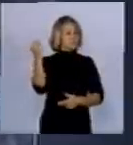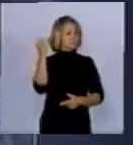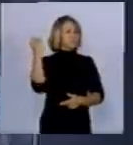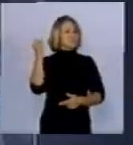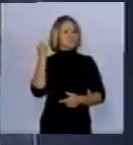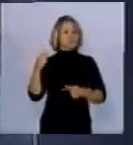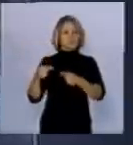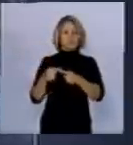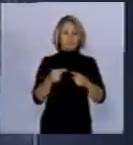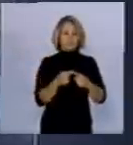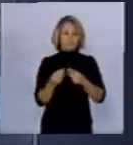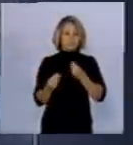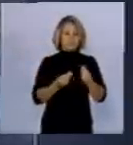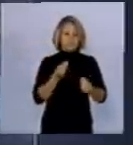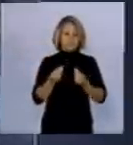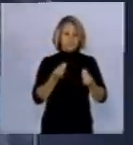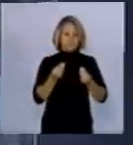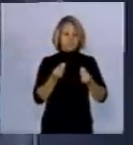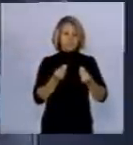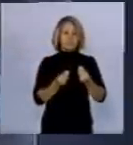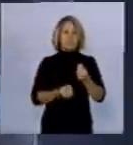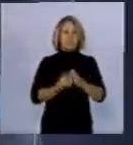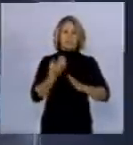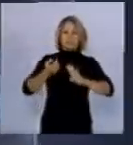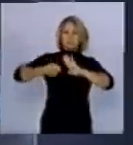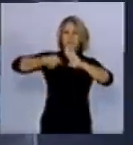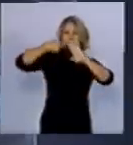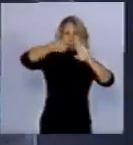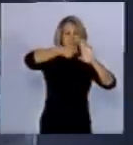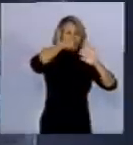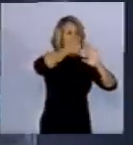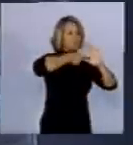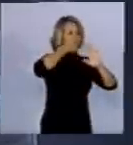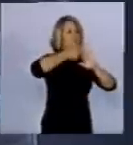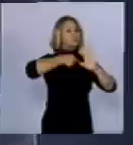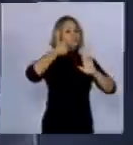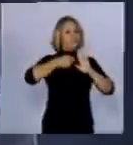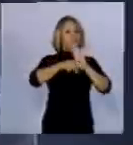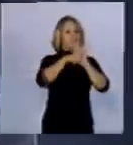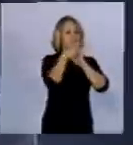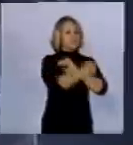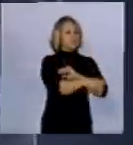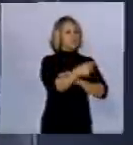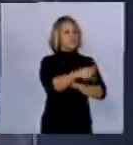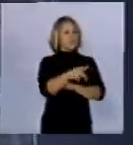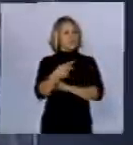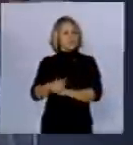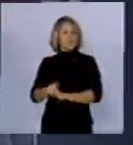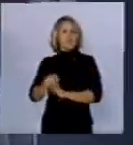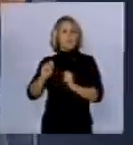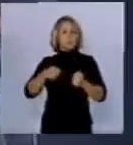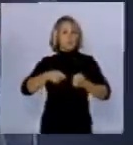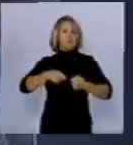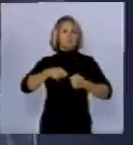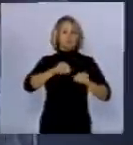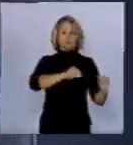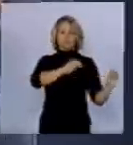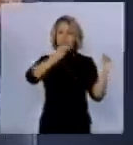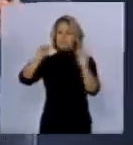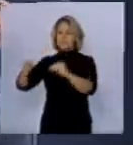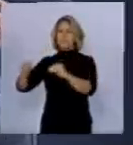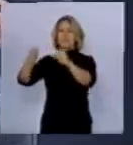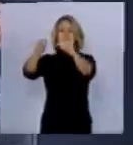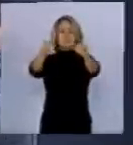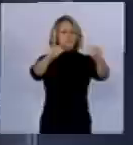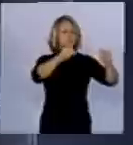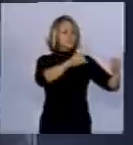tem a ver com o fato de que o produto audiovisual é na verdade um produto intangível né ele pode viajar centenas de